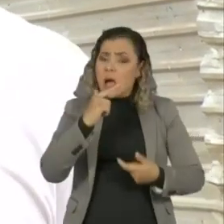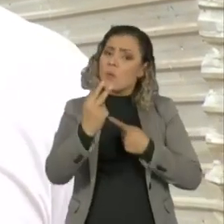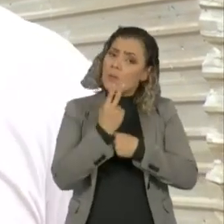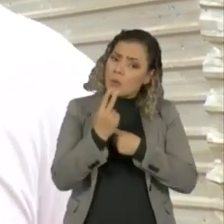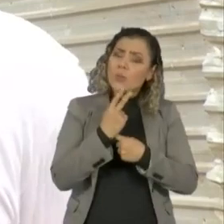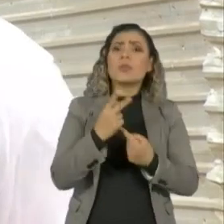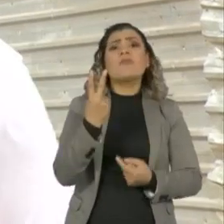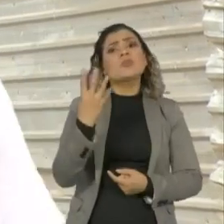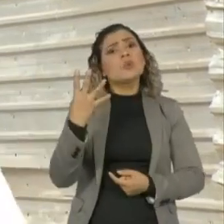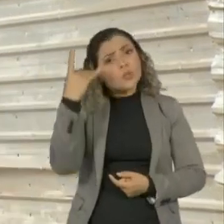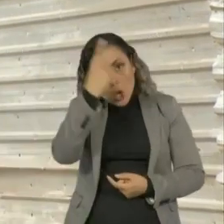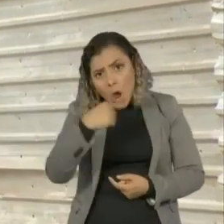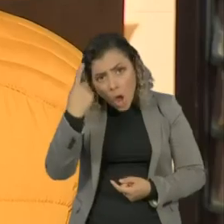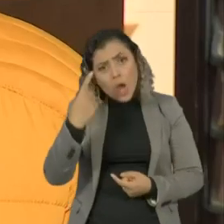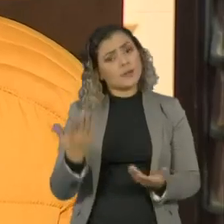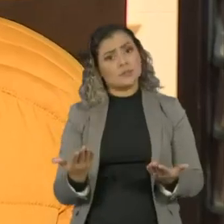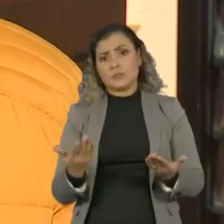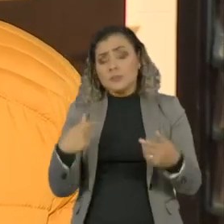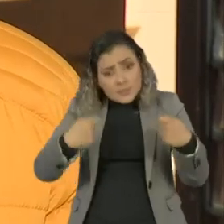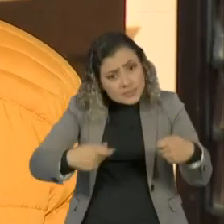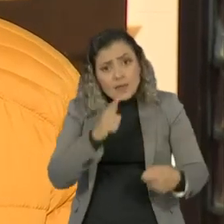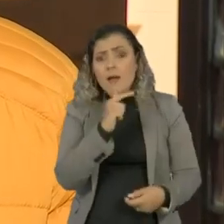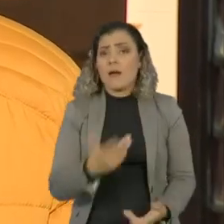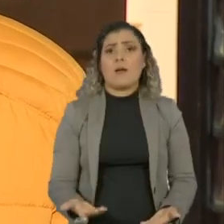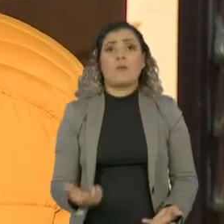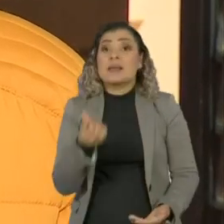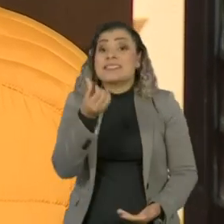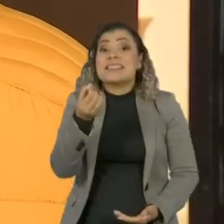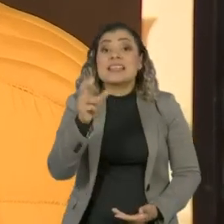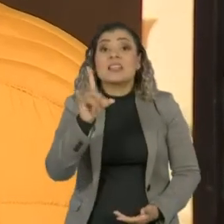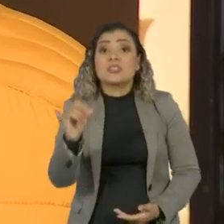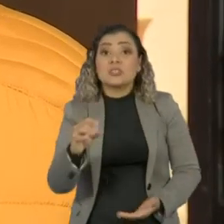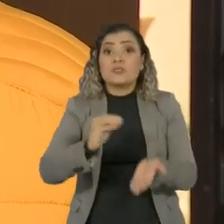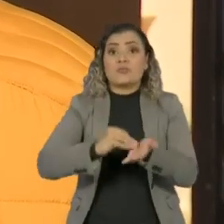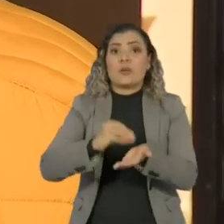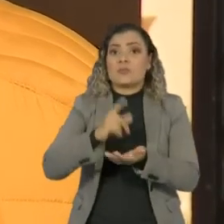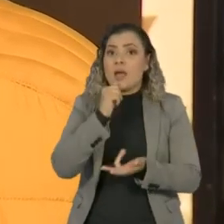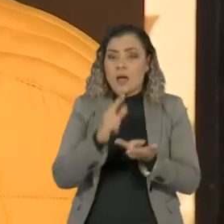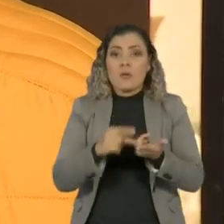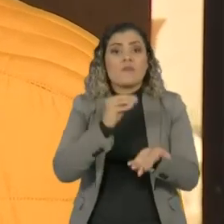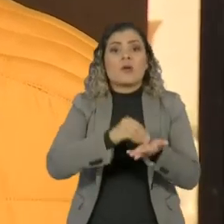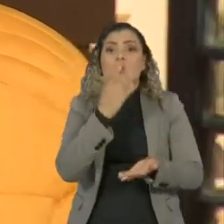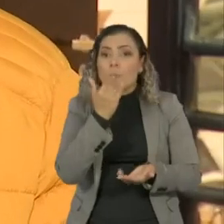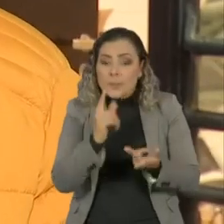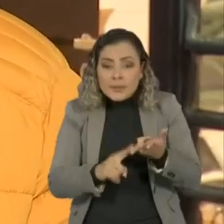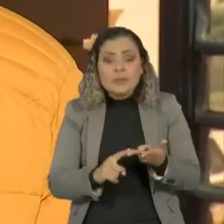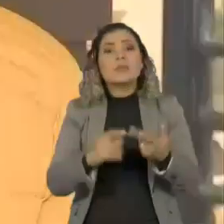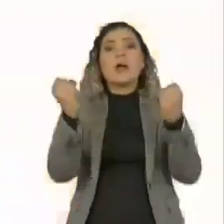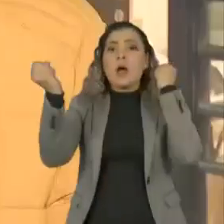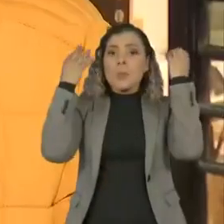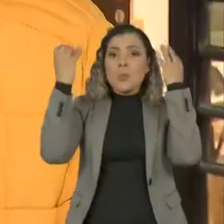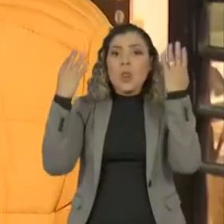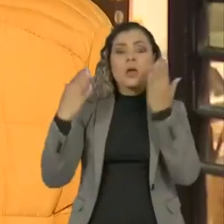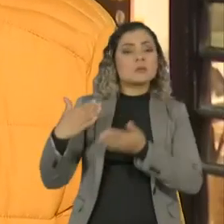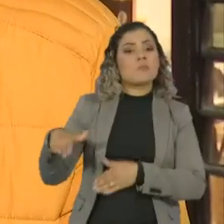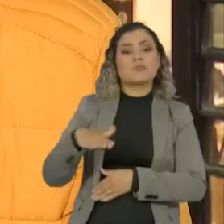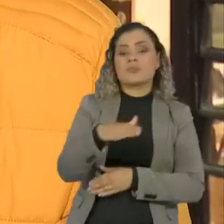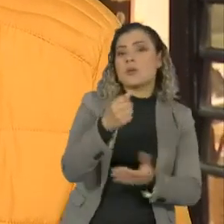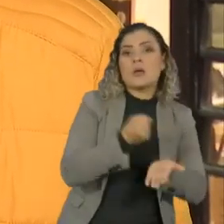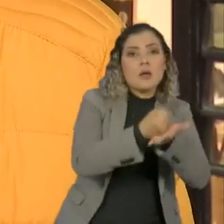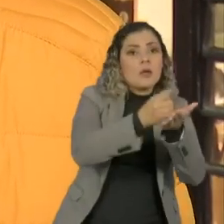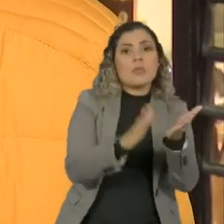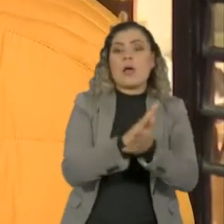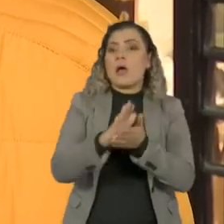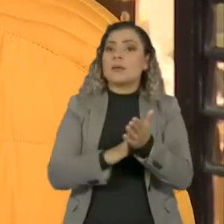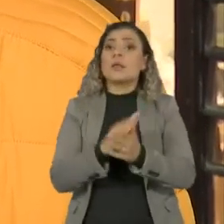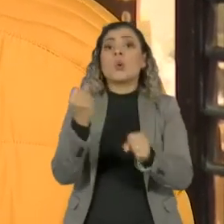suficiente 24 horas dentro da comunidade. Há 60 dias nós temos reclamado que falta água, falta comida, que as ambulâncias não entram. Nos prometeram aqui a